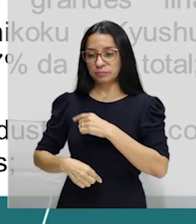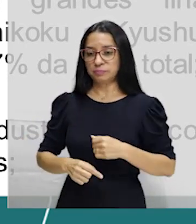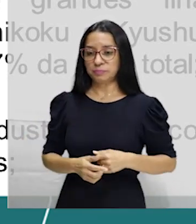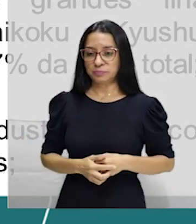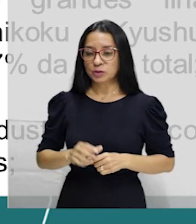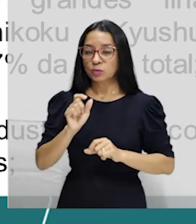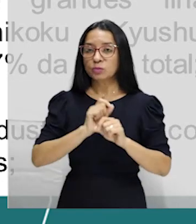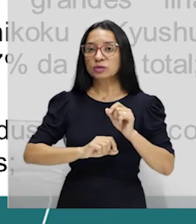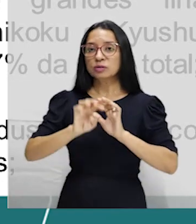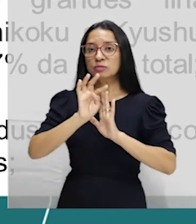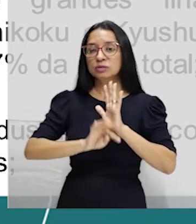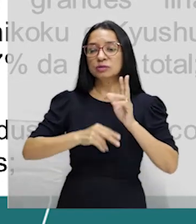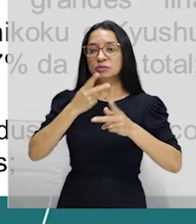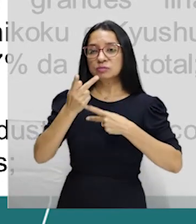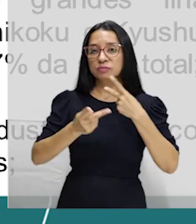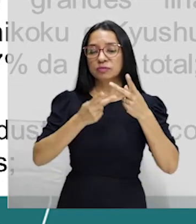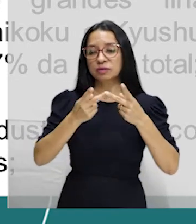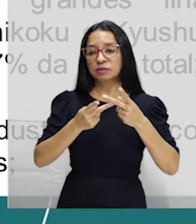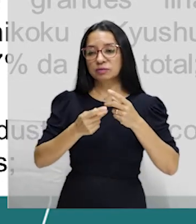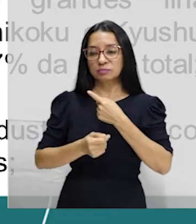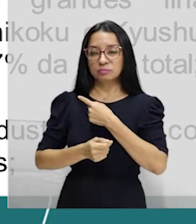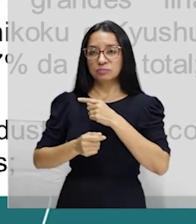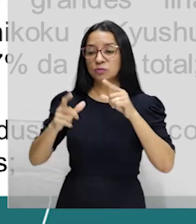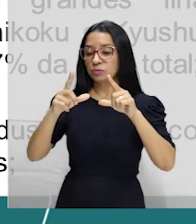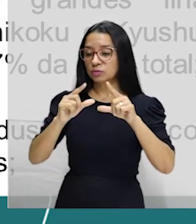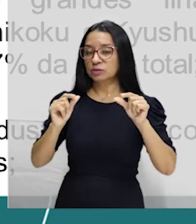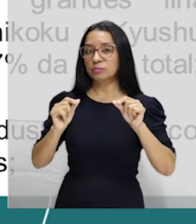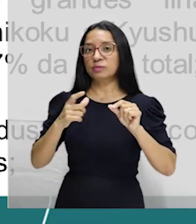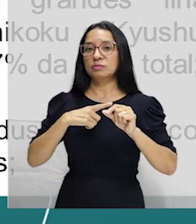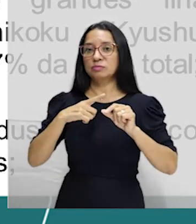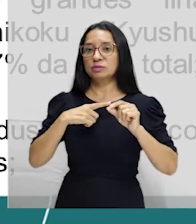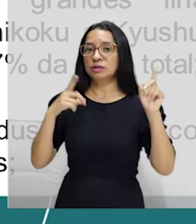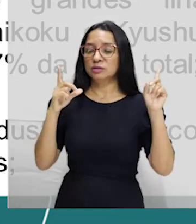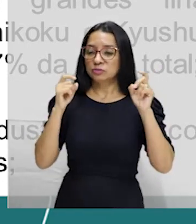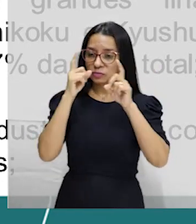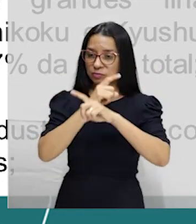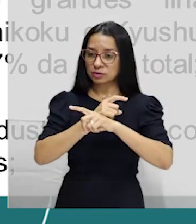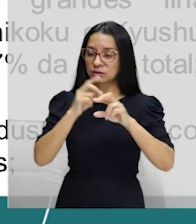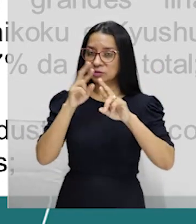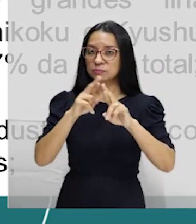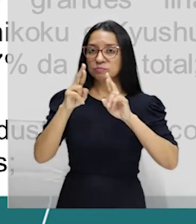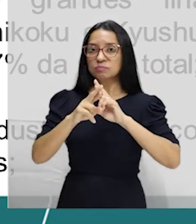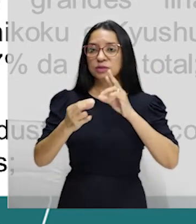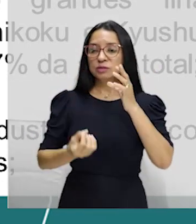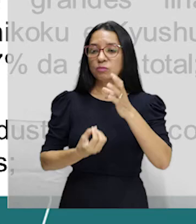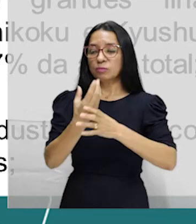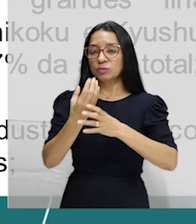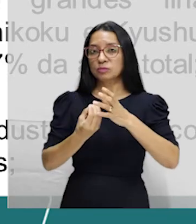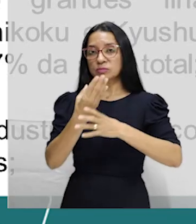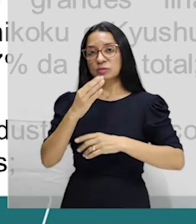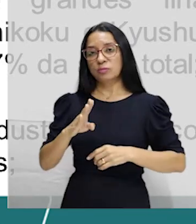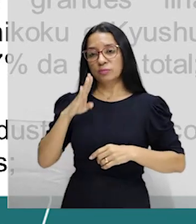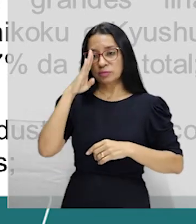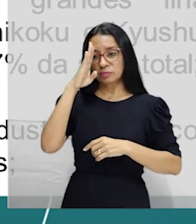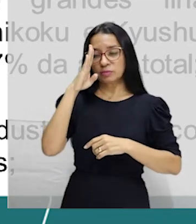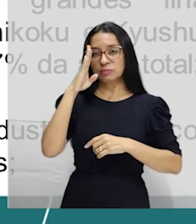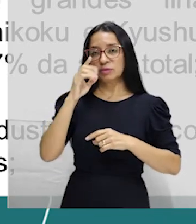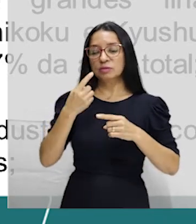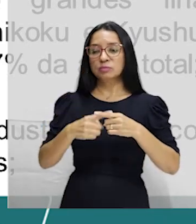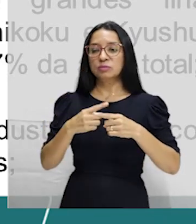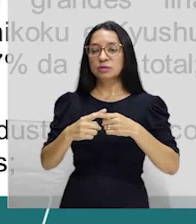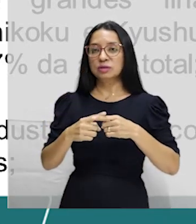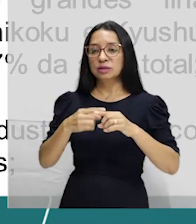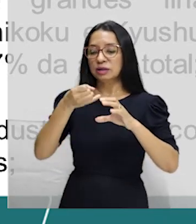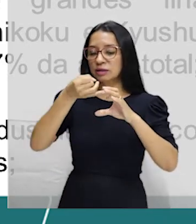texto ele te diz? Que o Japão, galera, de fato, ele tem uma grande dificuldade em relação à produção, tá certo? Principalmente devido às suas